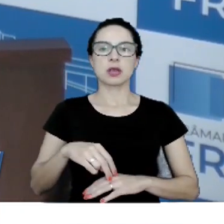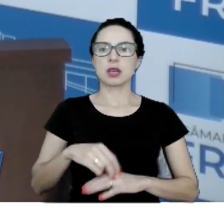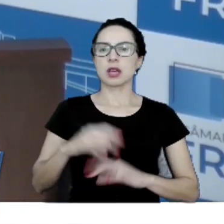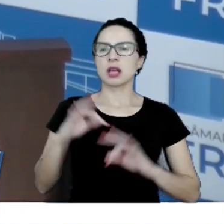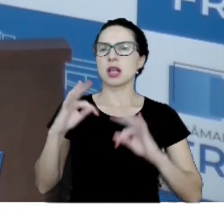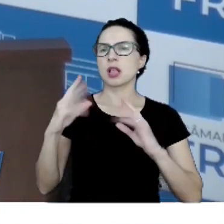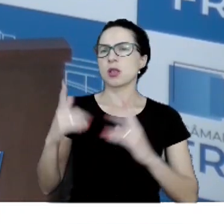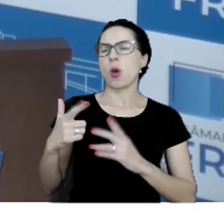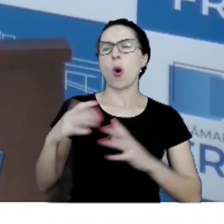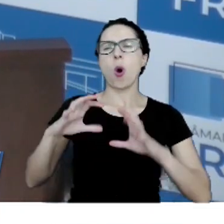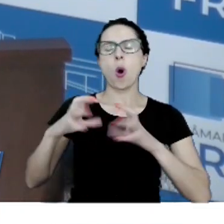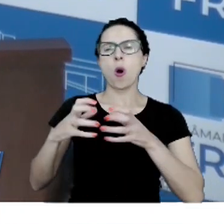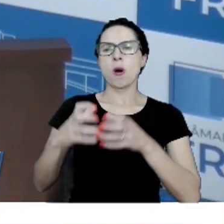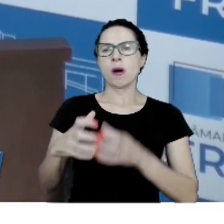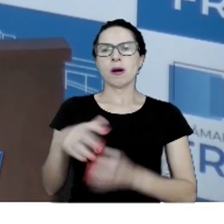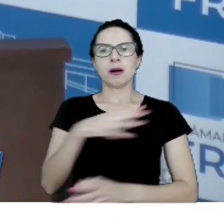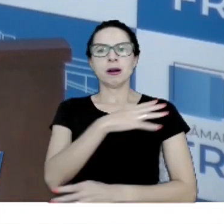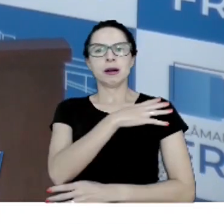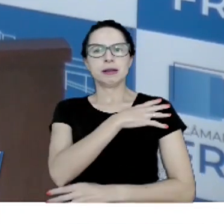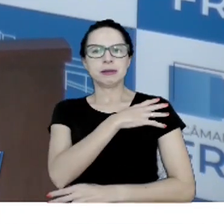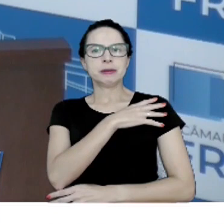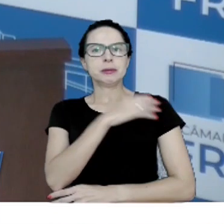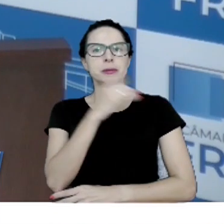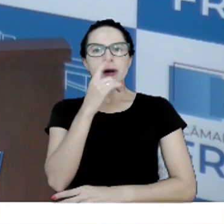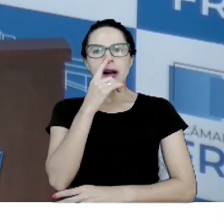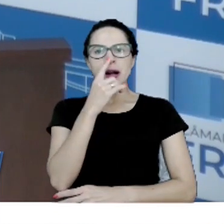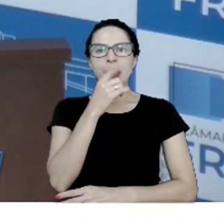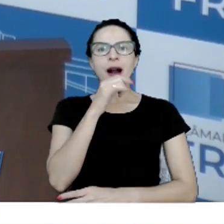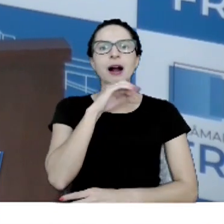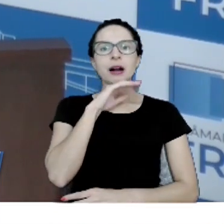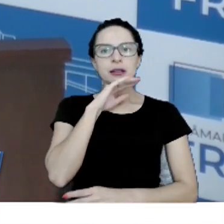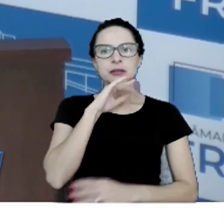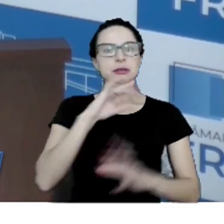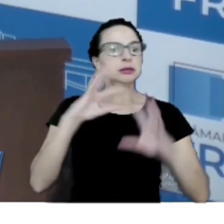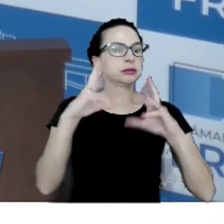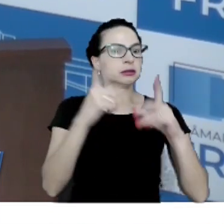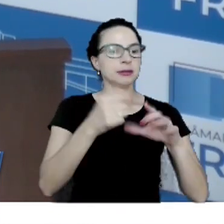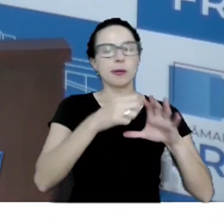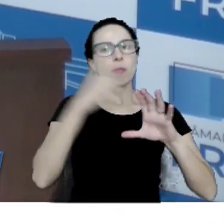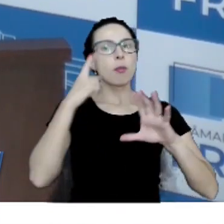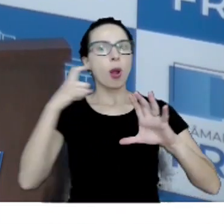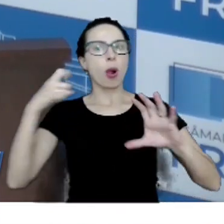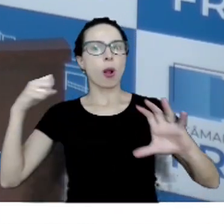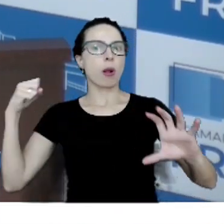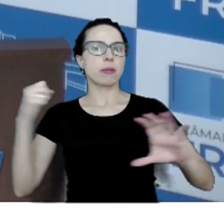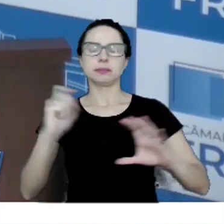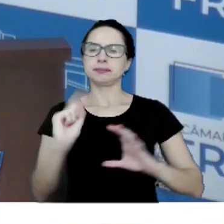guarda municipal numa situação de violência. Sou amigo de vários deles.